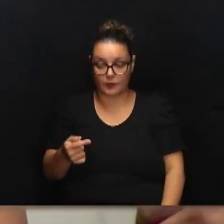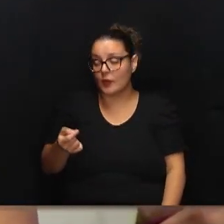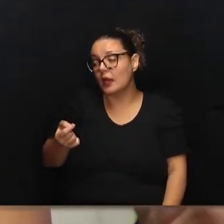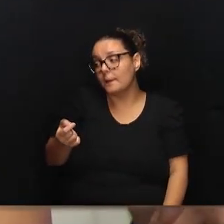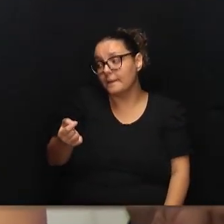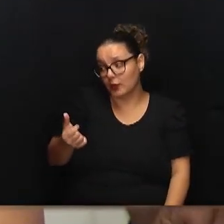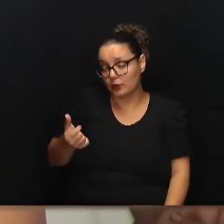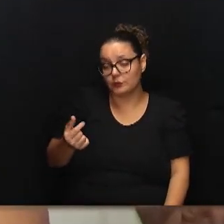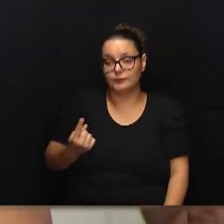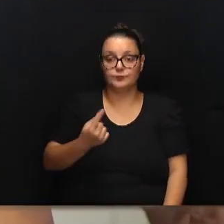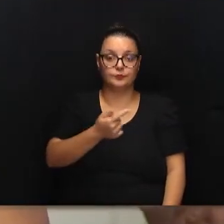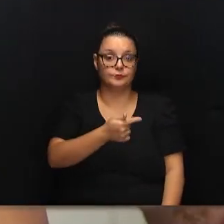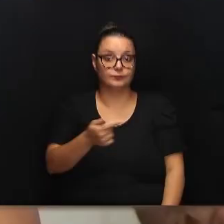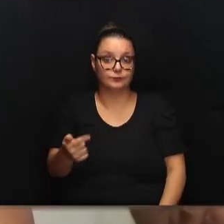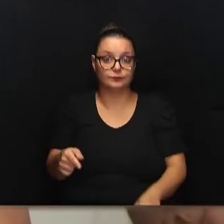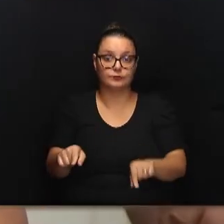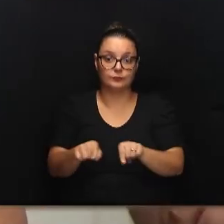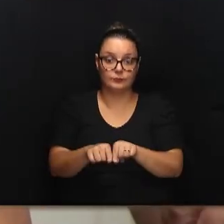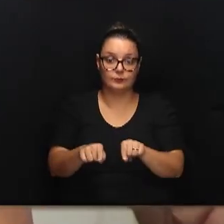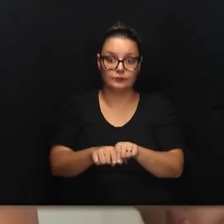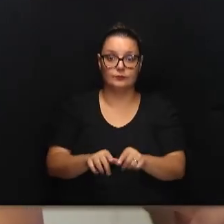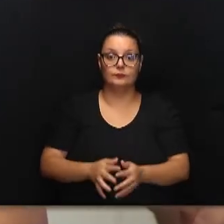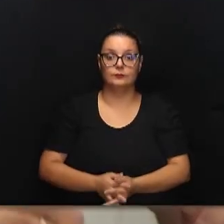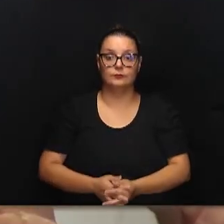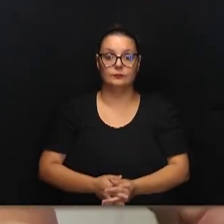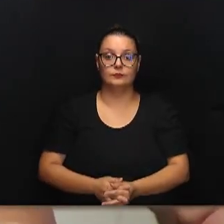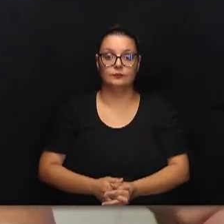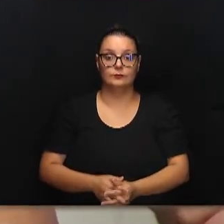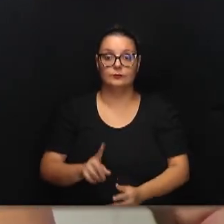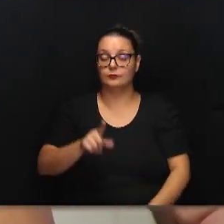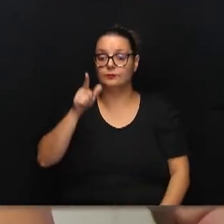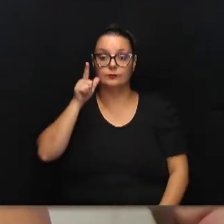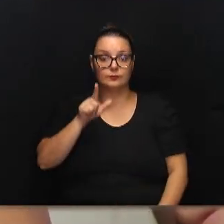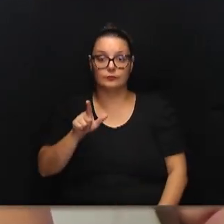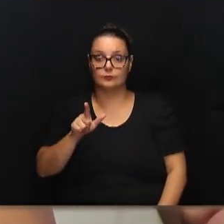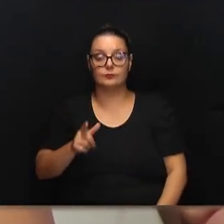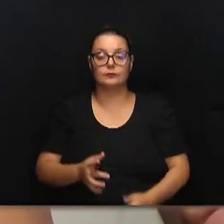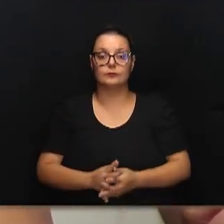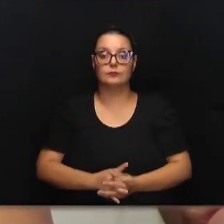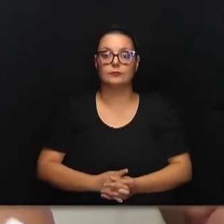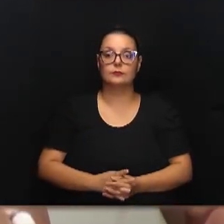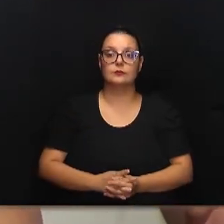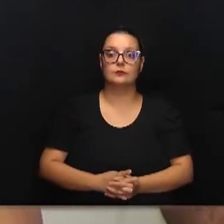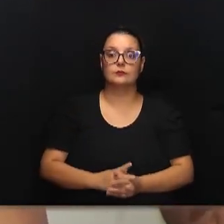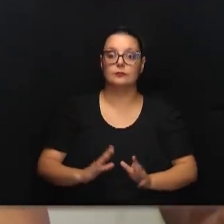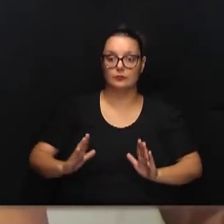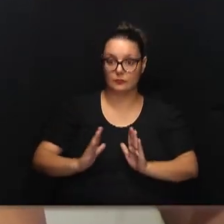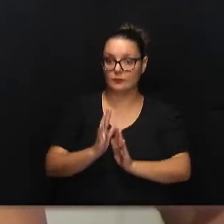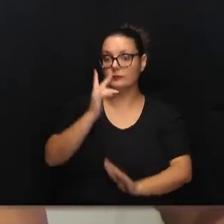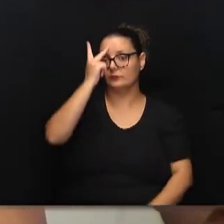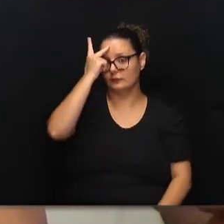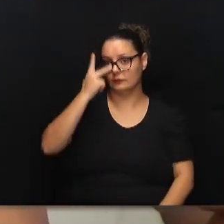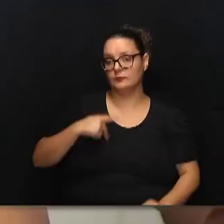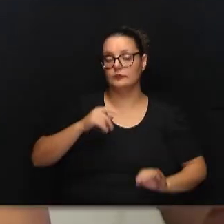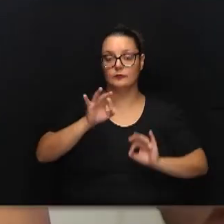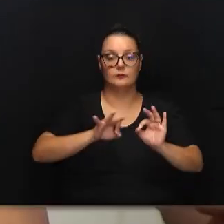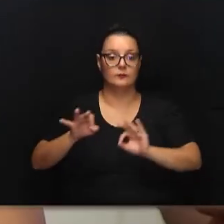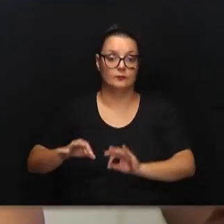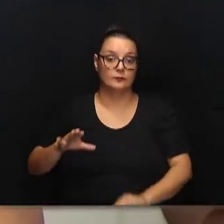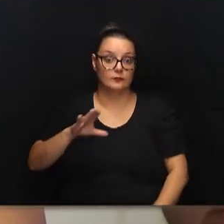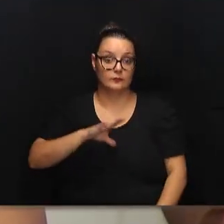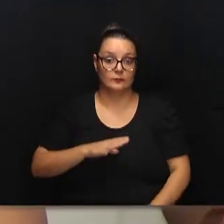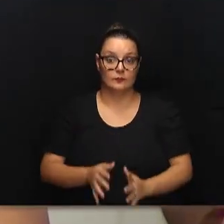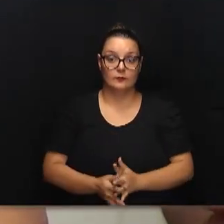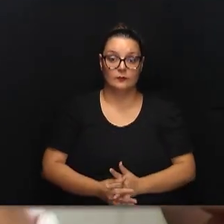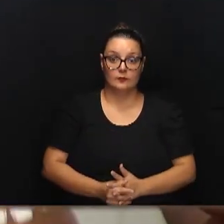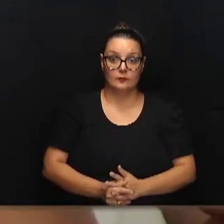insuficiente, uma semana também não consegue dar conta diante da própria organização da cidade.